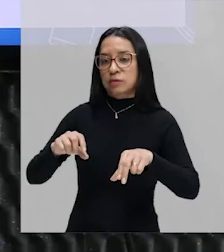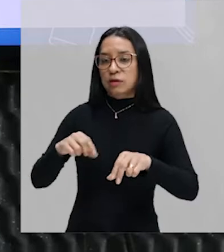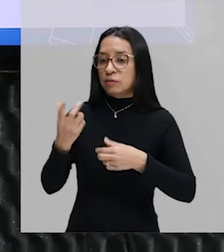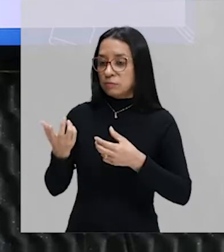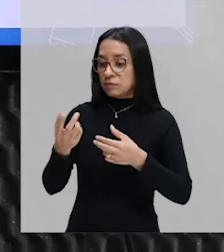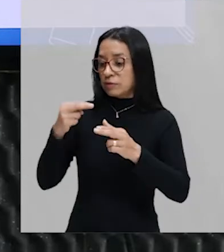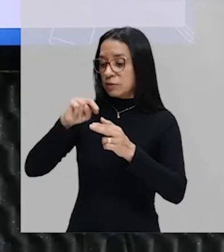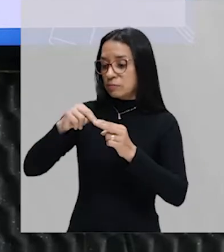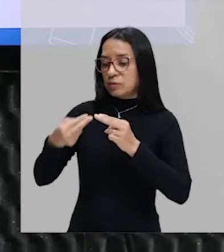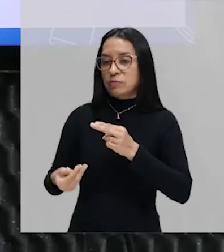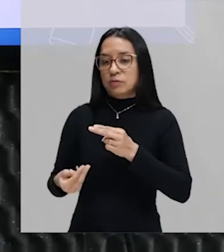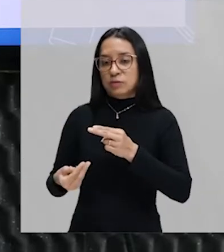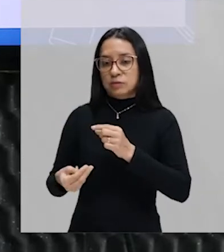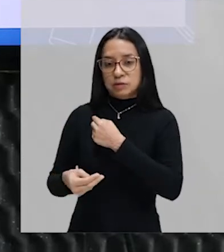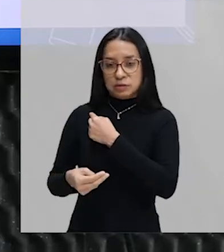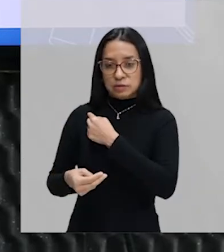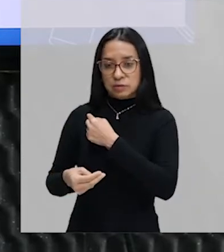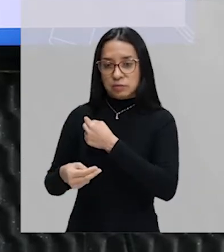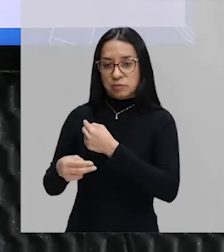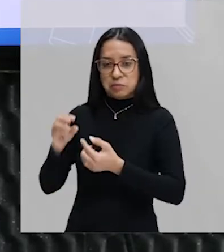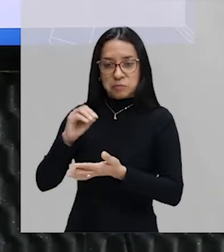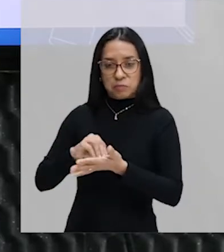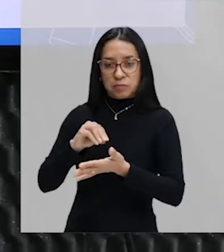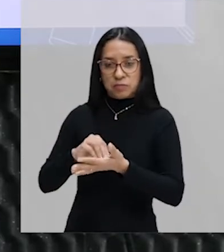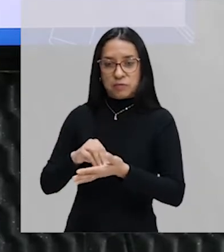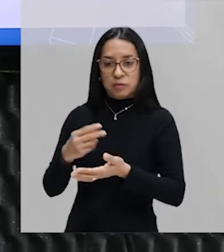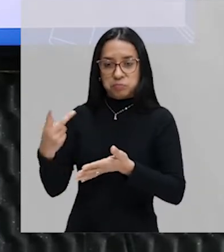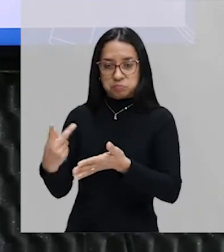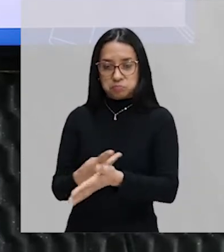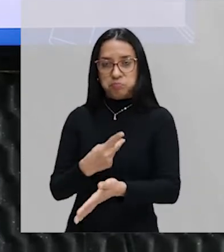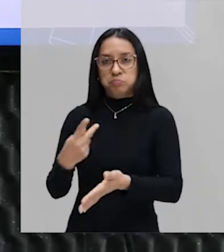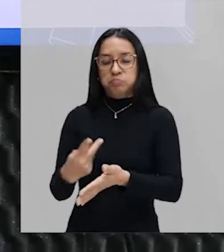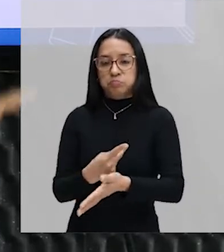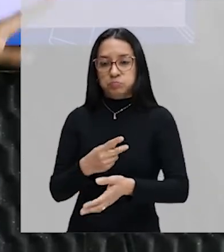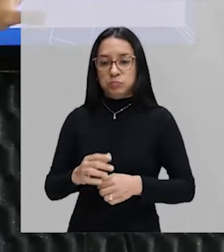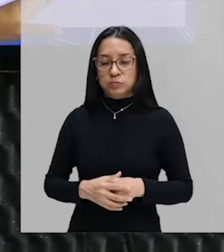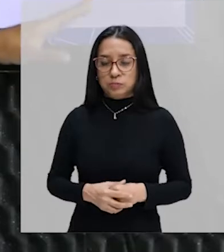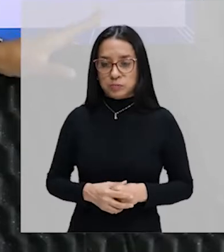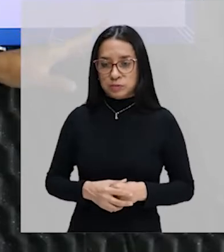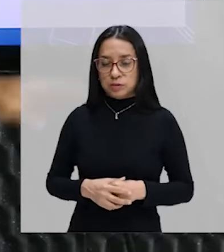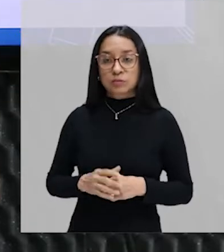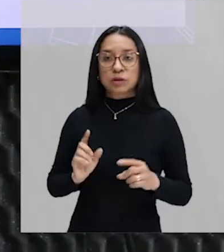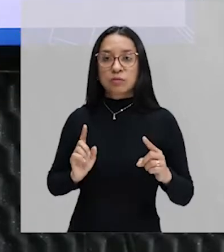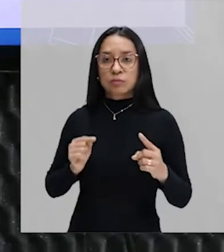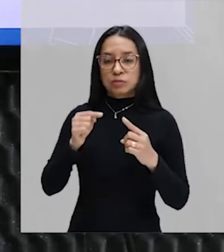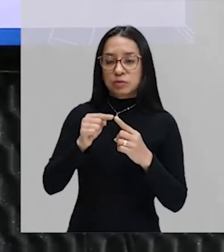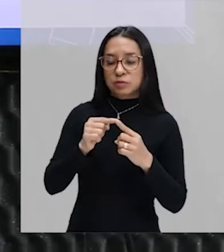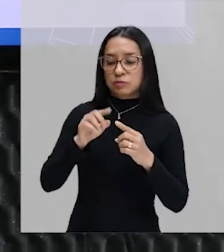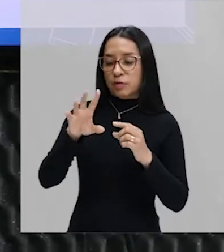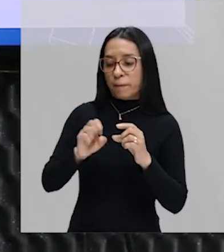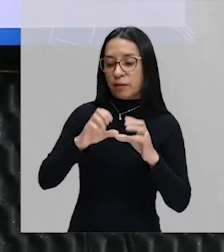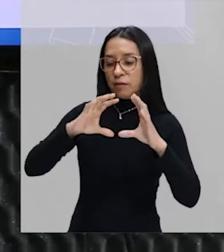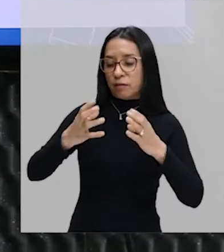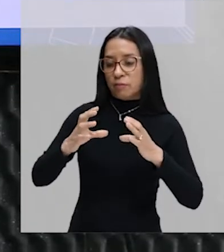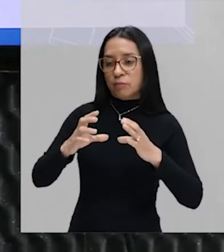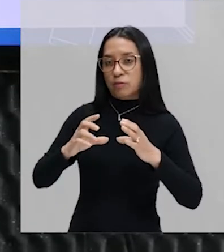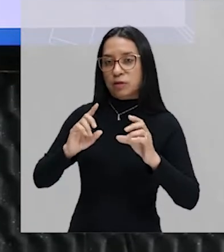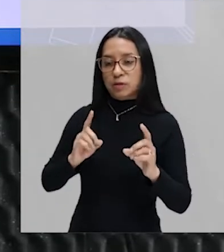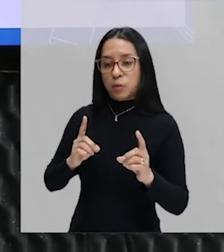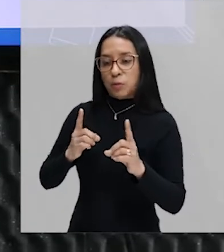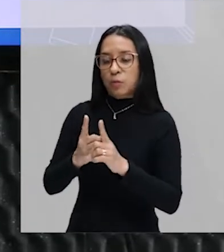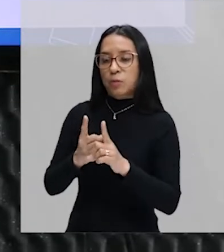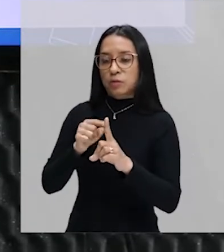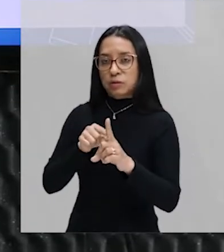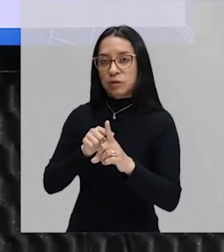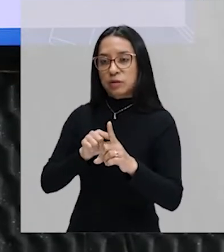irá derrubá-lo. Isso é uma falta antidesportiva. Não teve o objetivo de pegar a bola, foi o objetivo o quê? De dar o encontrão e de